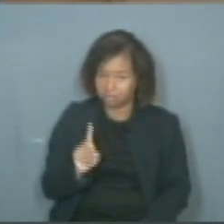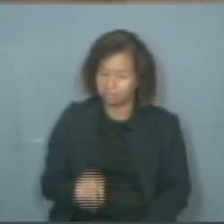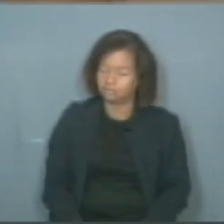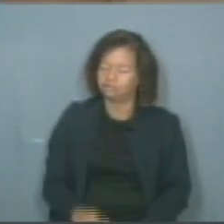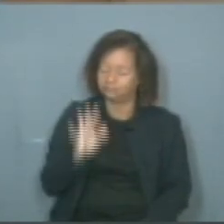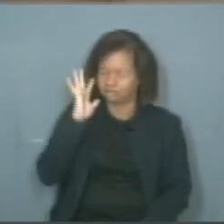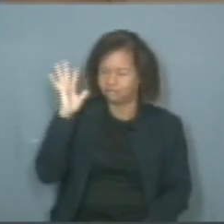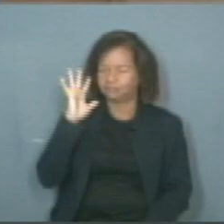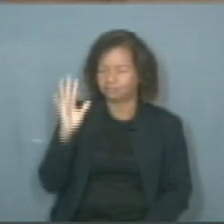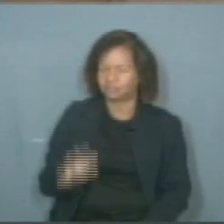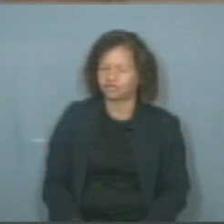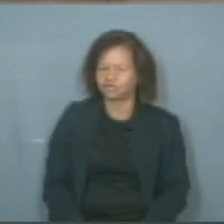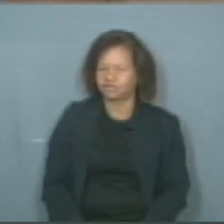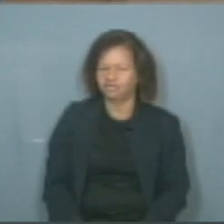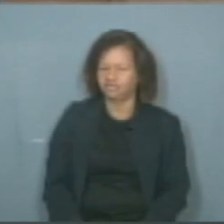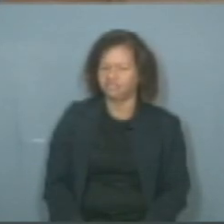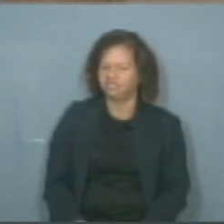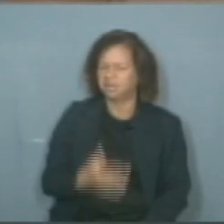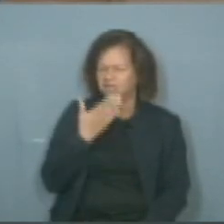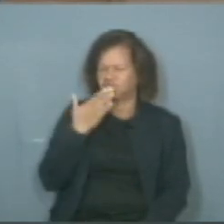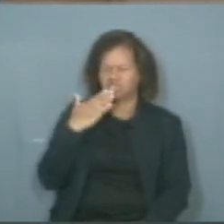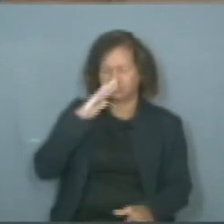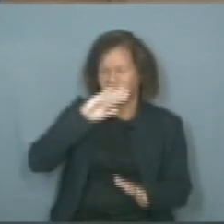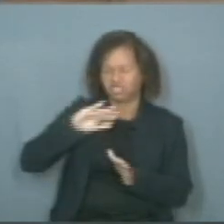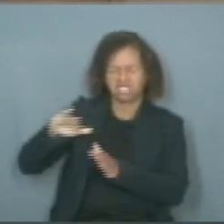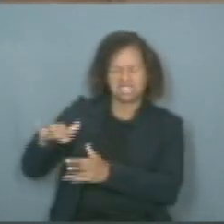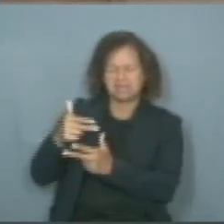Pensem nisso. Vamos deixar a ideologia de lado.